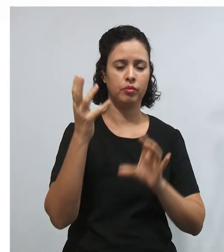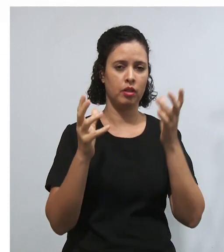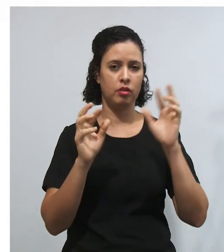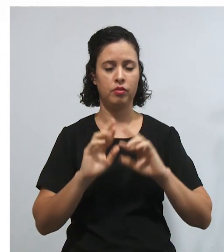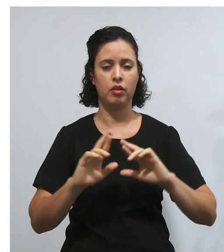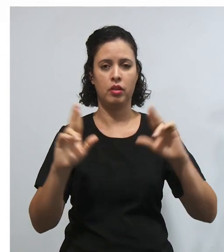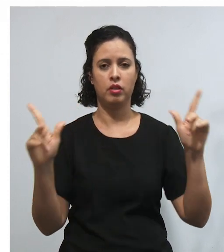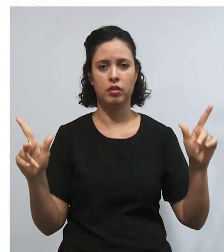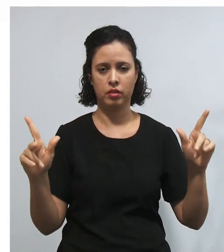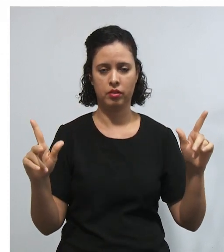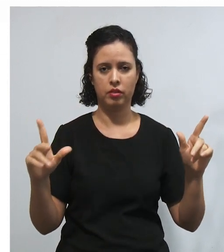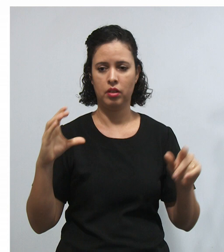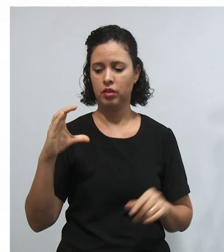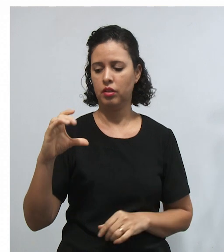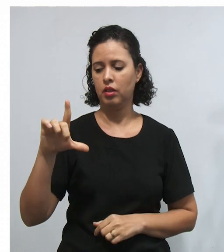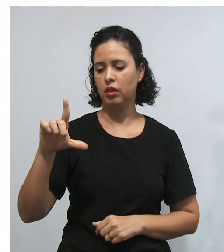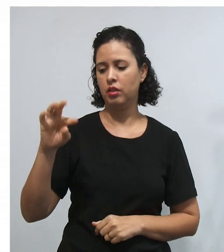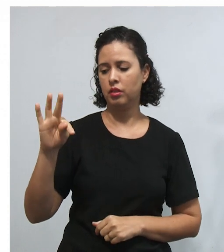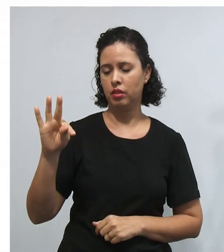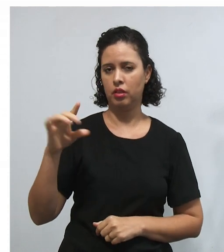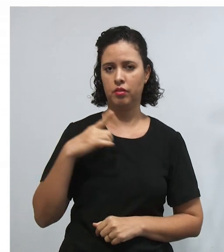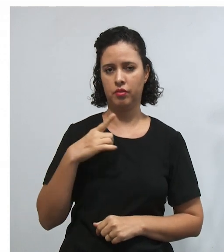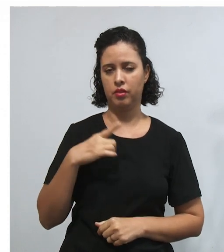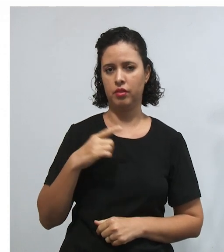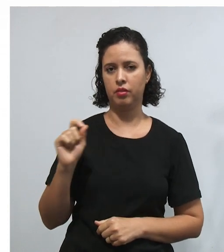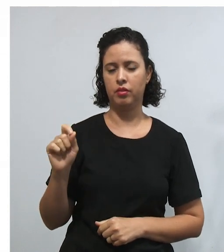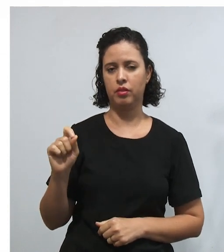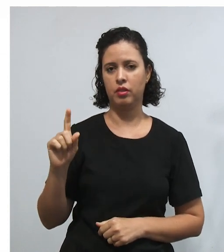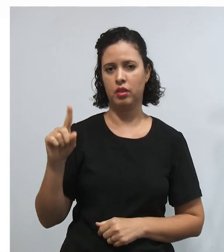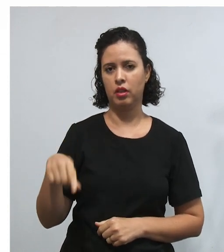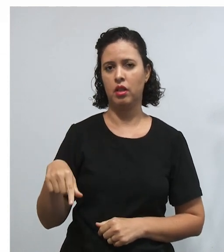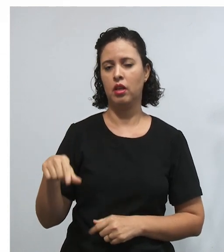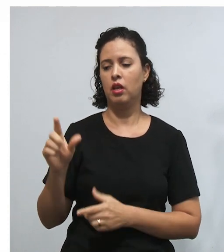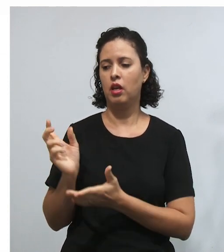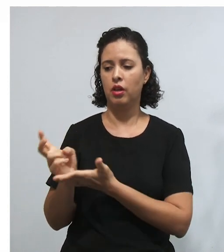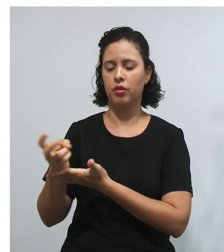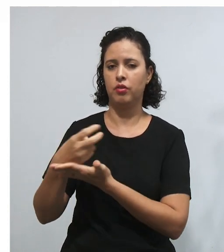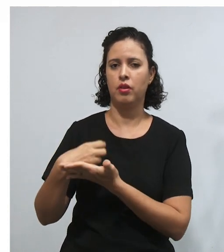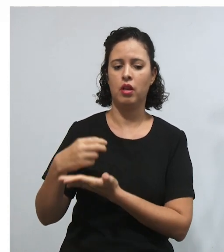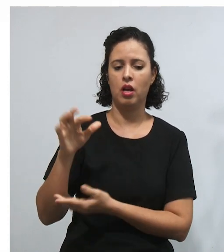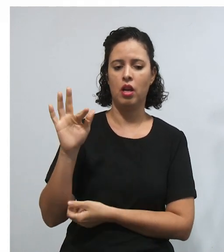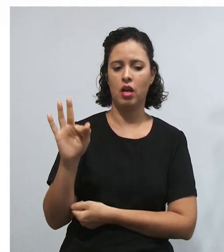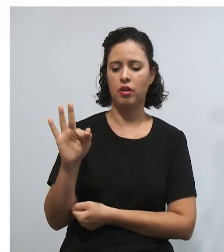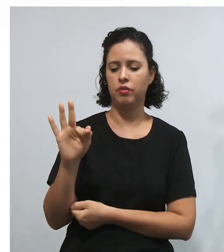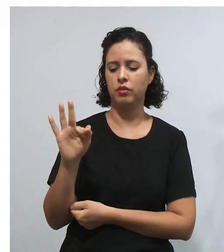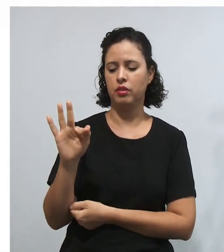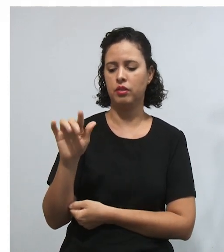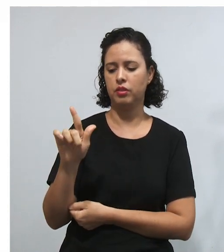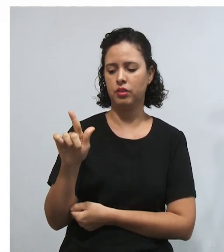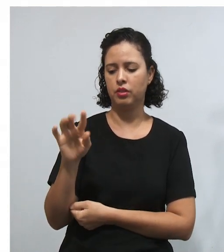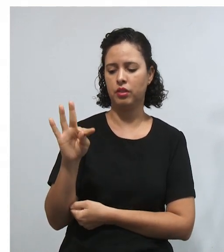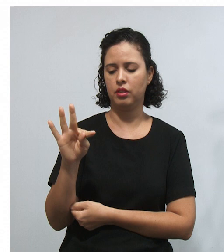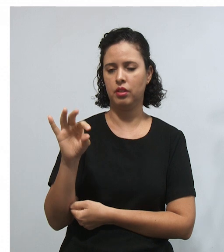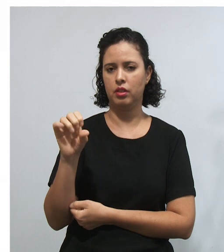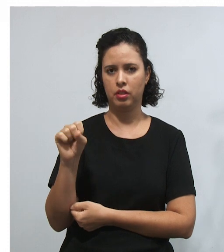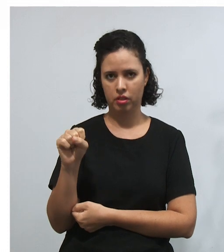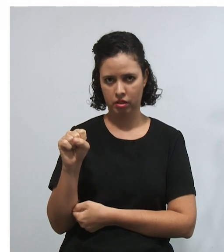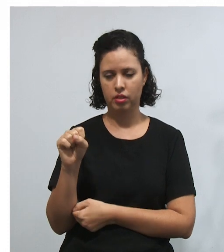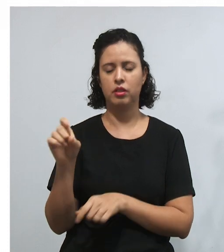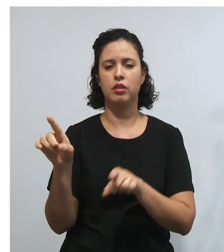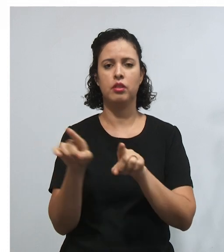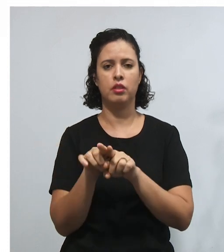são diferentes. Aqui, para quem está na CLT, você vai ter o seu FGTS, né? Que é o Fundo de Garantia do